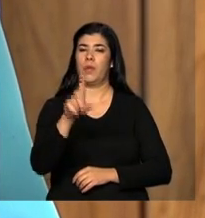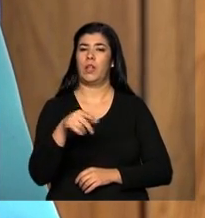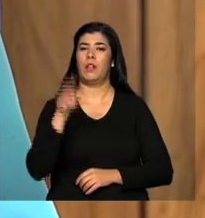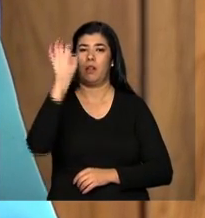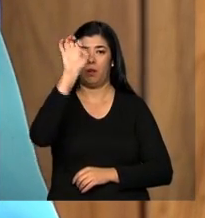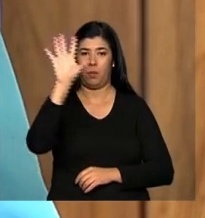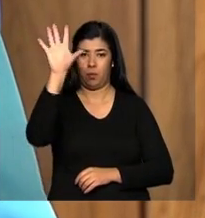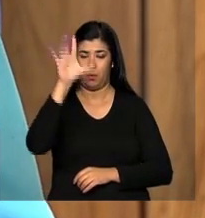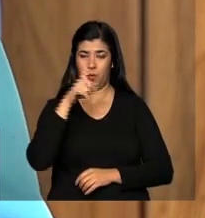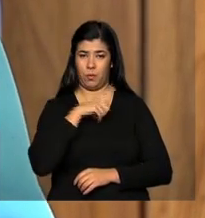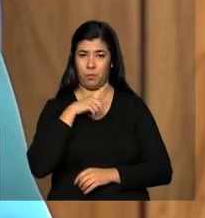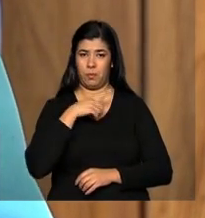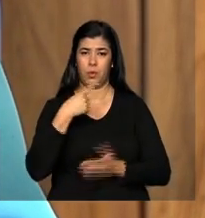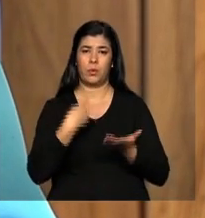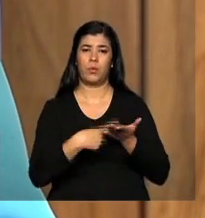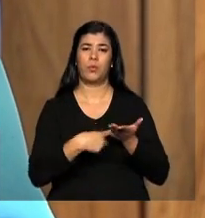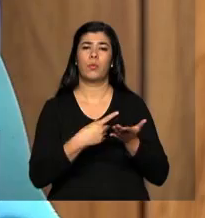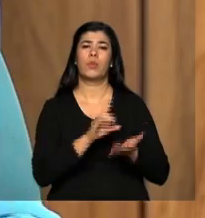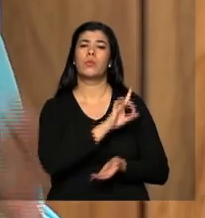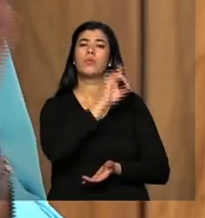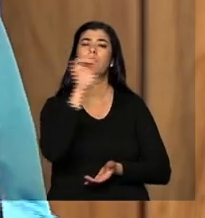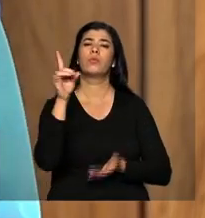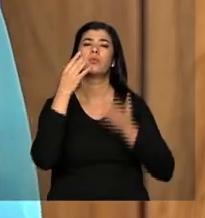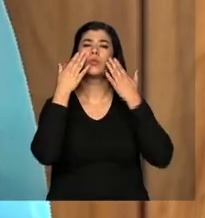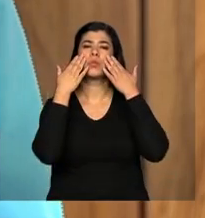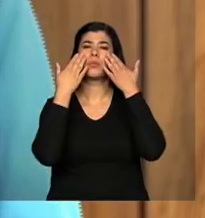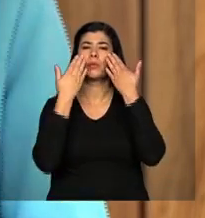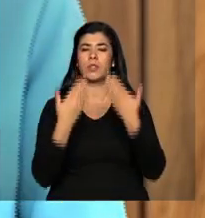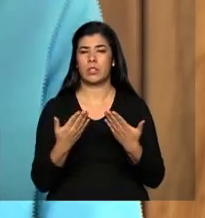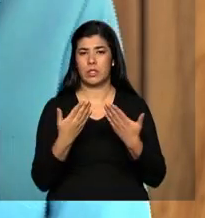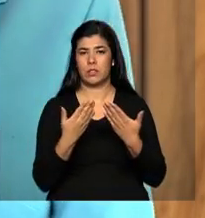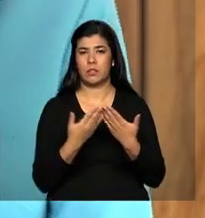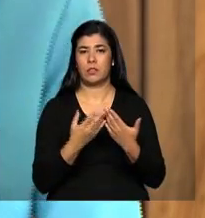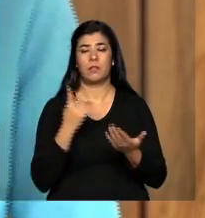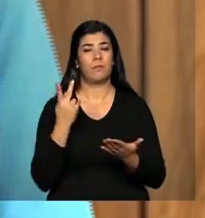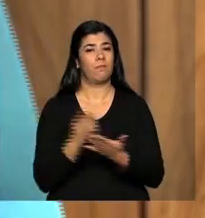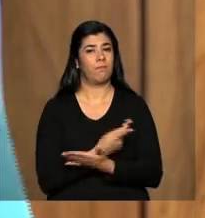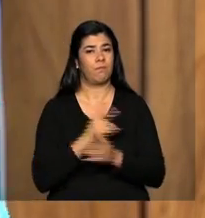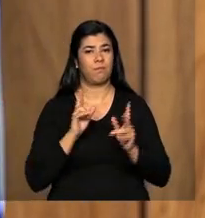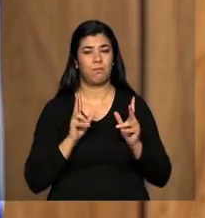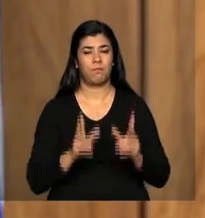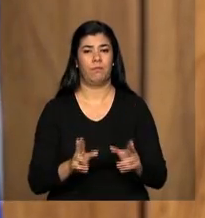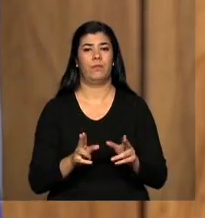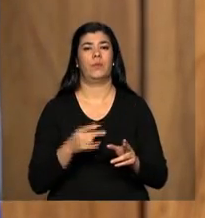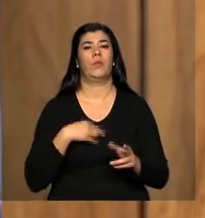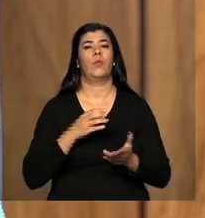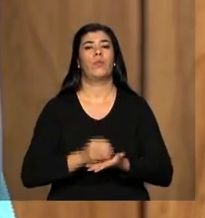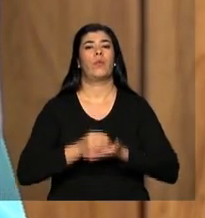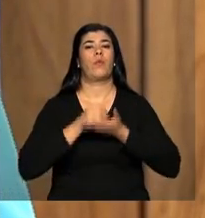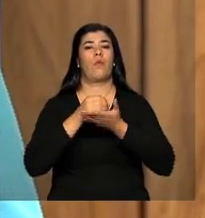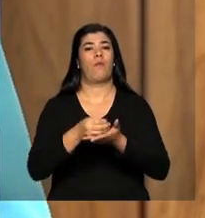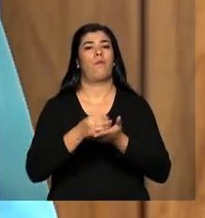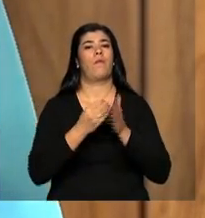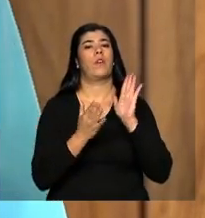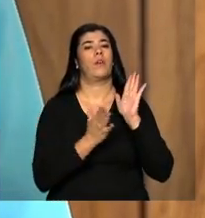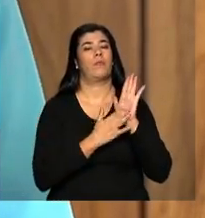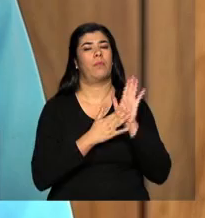possível, a data de apresentação simultânea das nossas ofertas